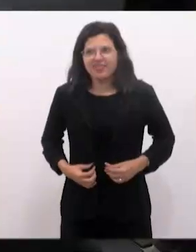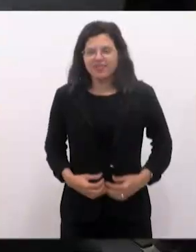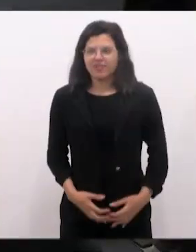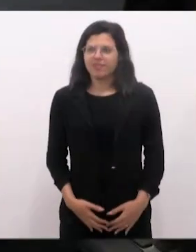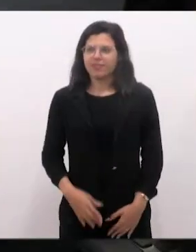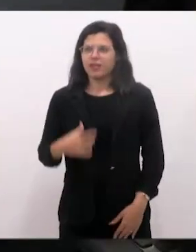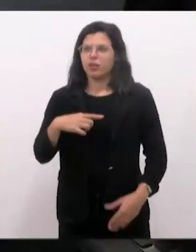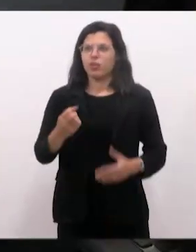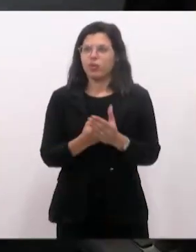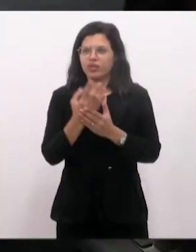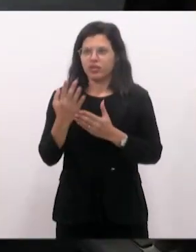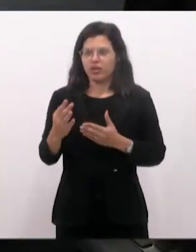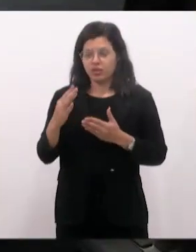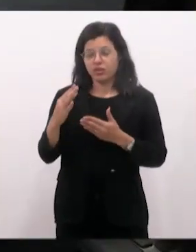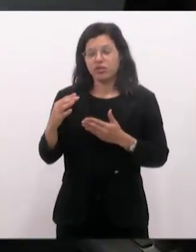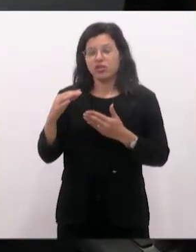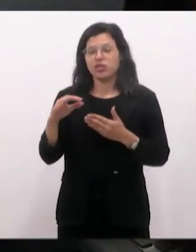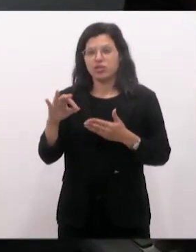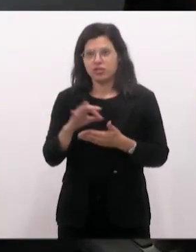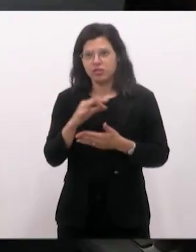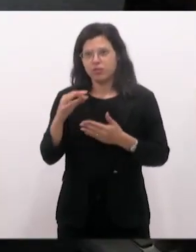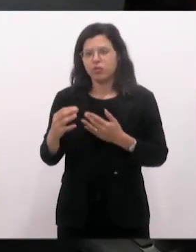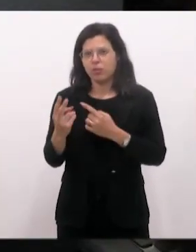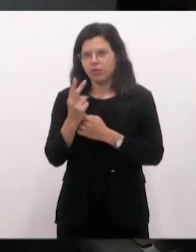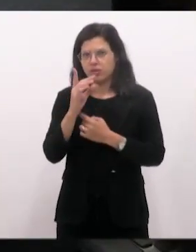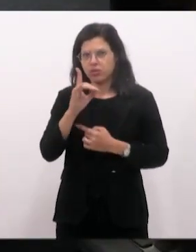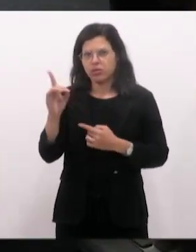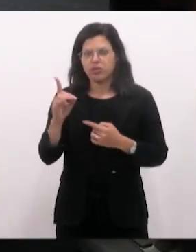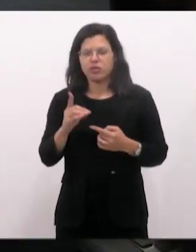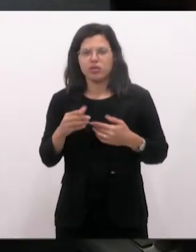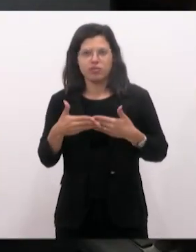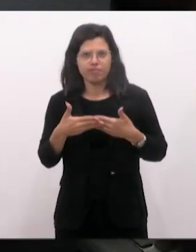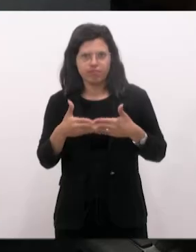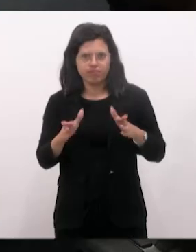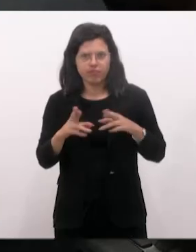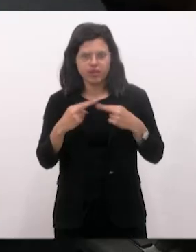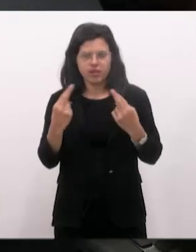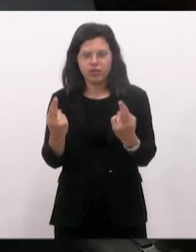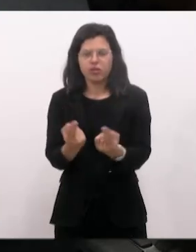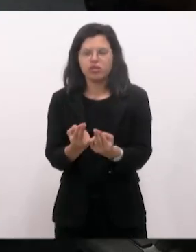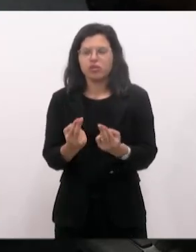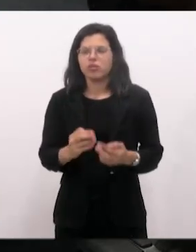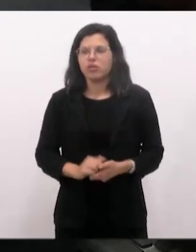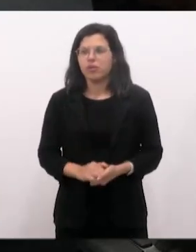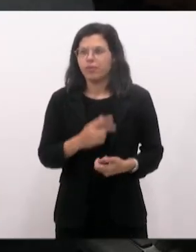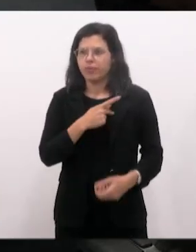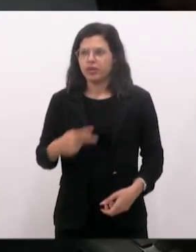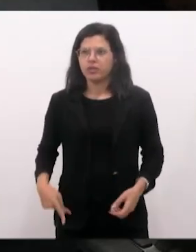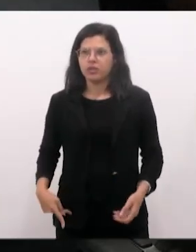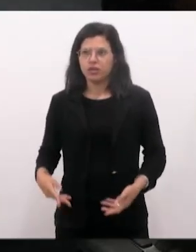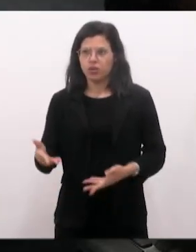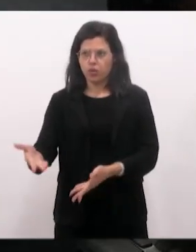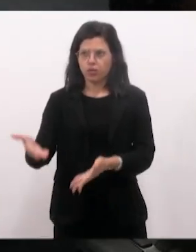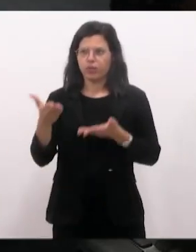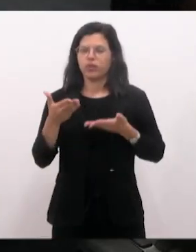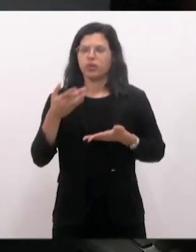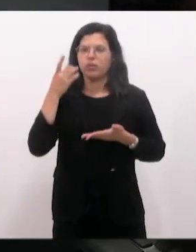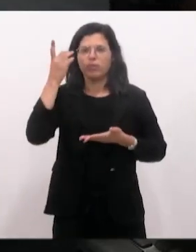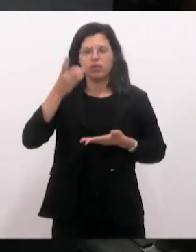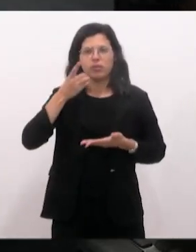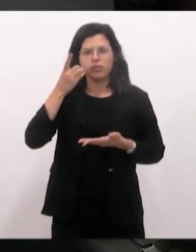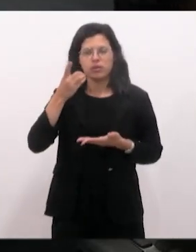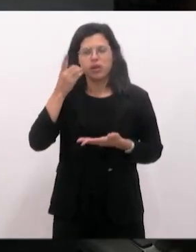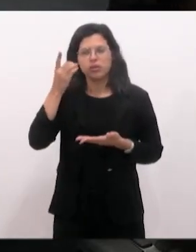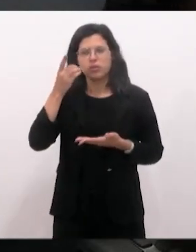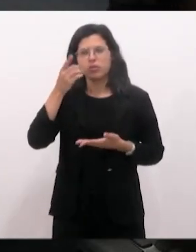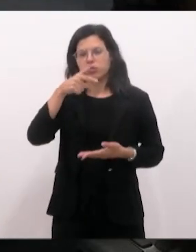Havendo o número legal e sob a proteção de Deus, iniciamos os nossos trabalhos. Está aberta a sessão. A presidência convida o